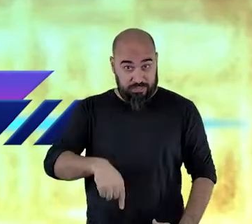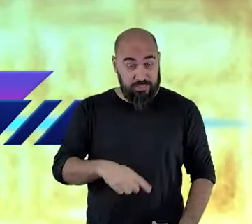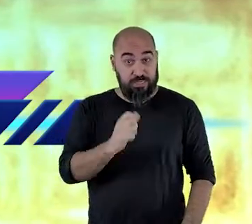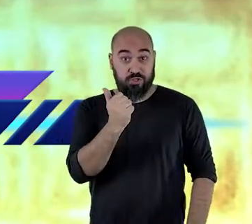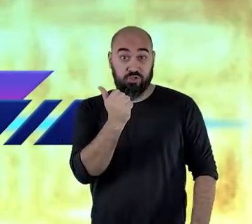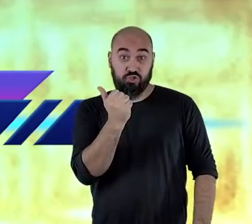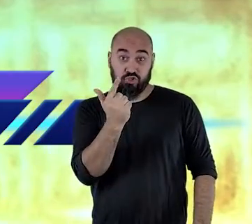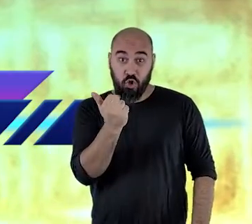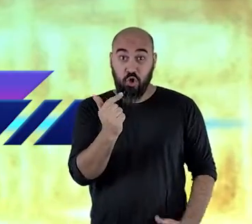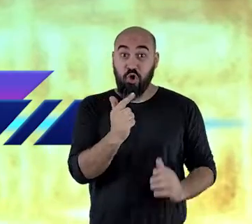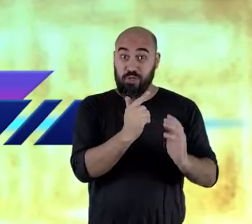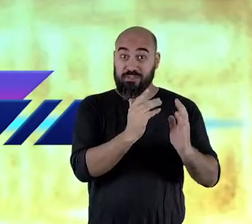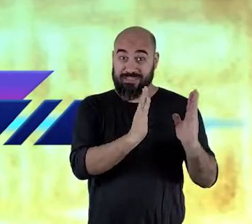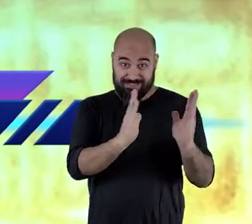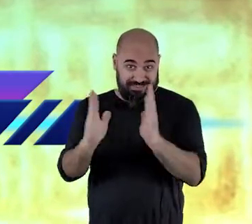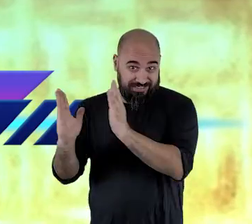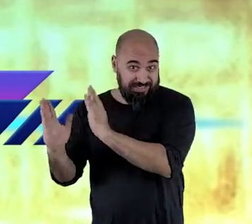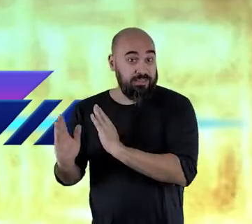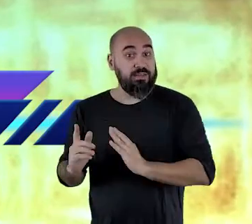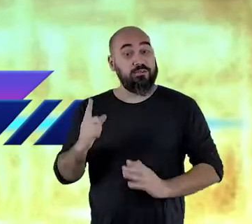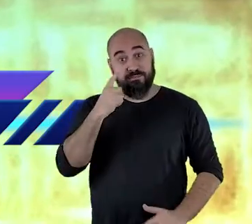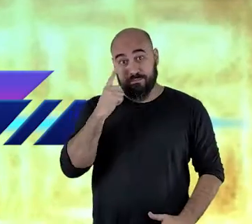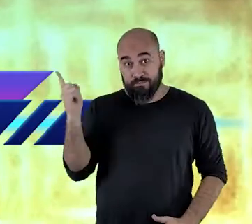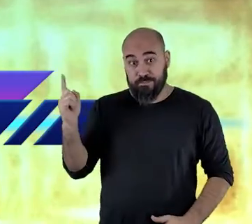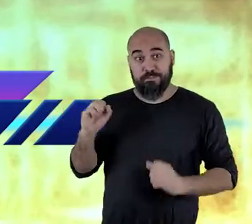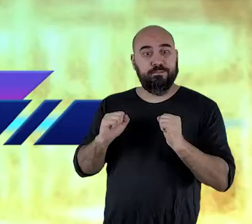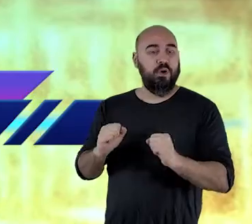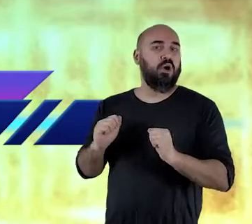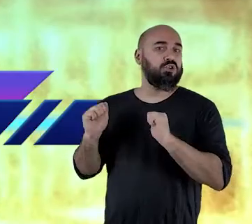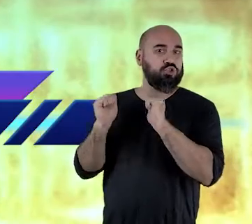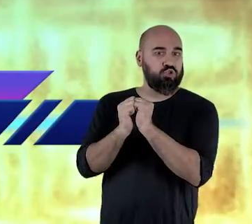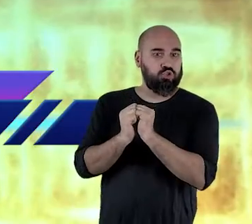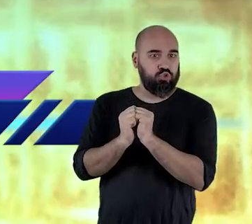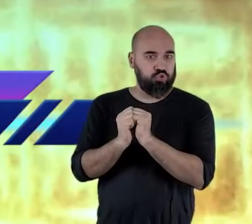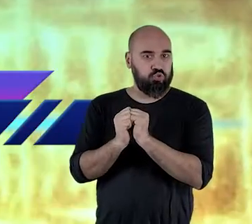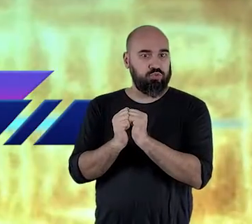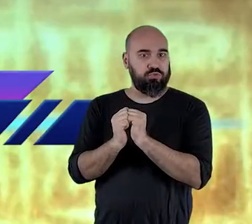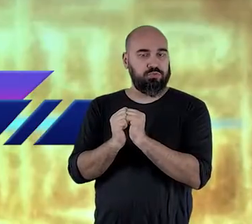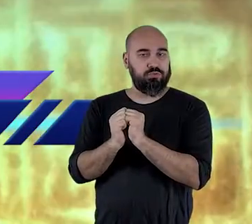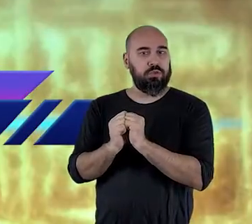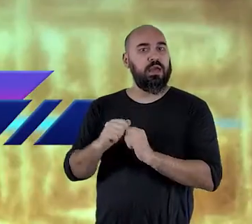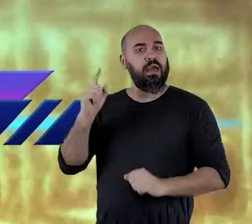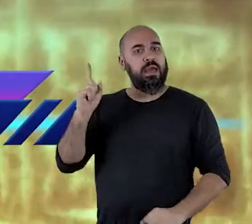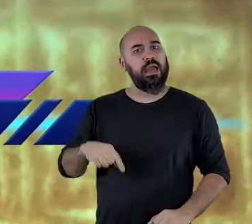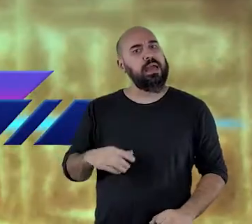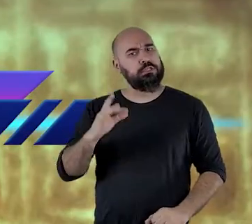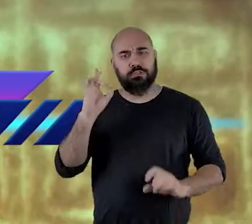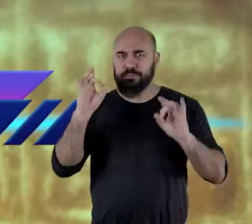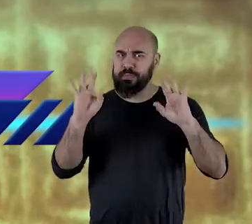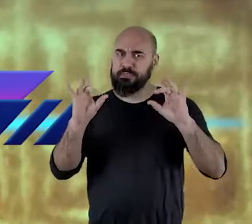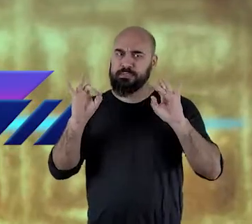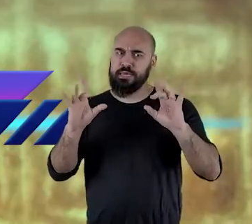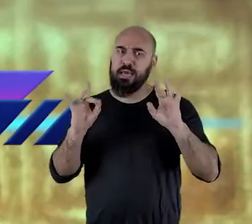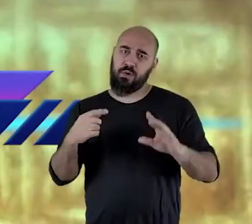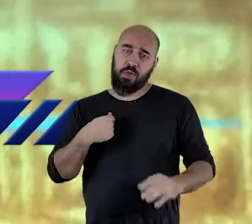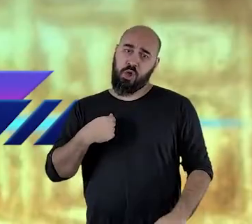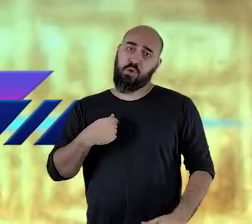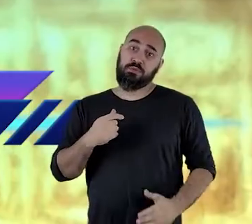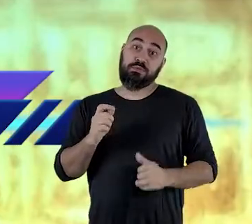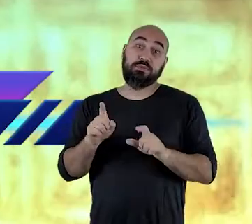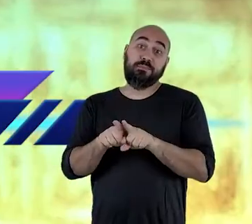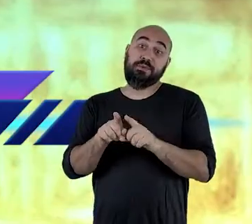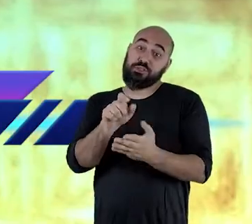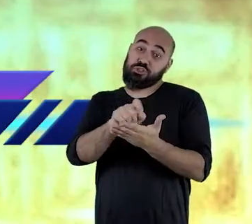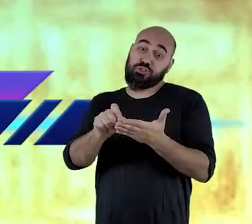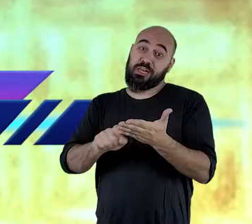12 programas aprofundando o livro de Daniel. Bom, é especial por causa dessa relação entre as profecias e também porque eu escrevi este